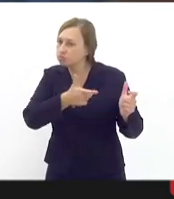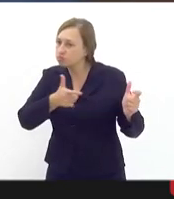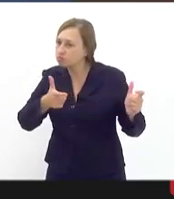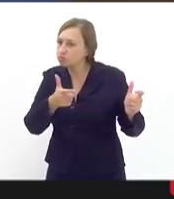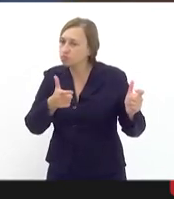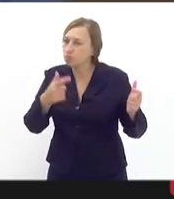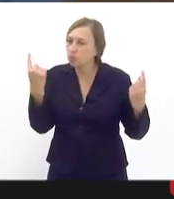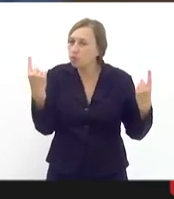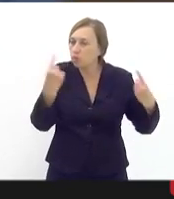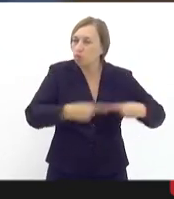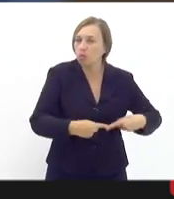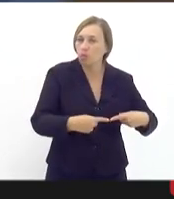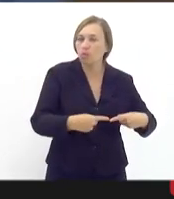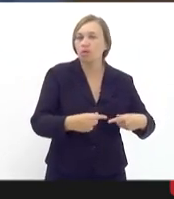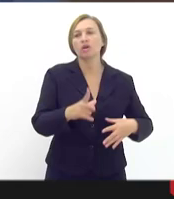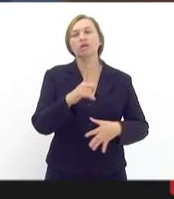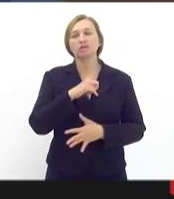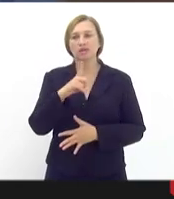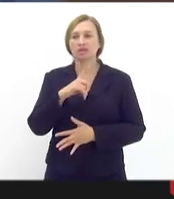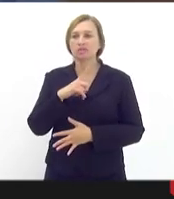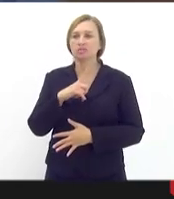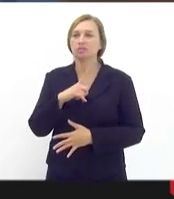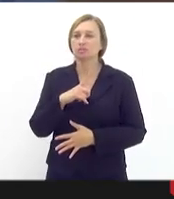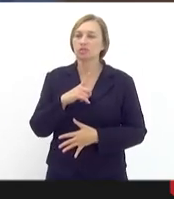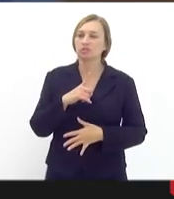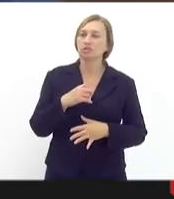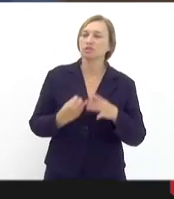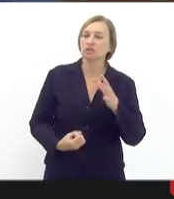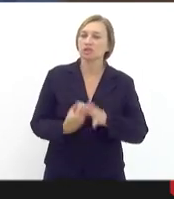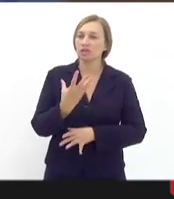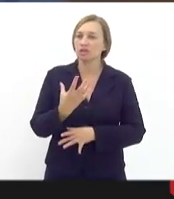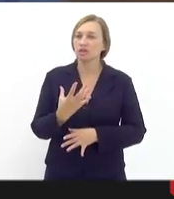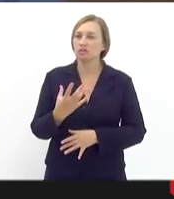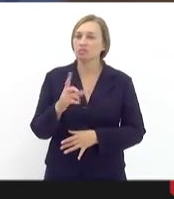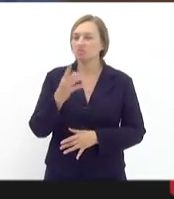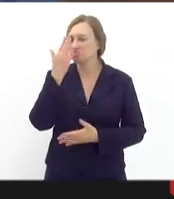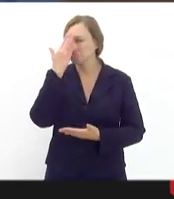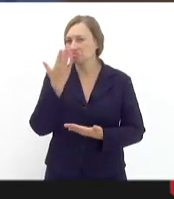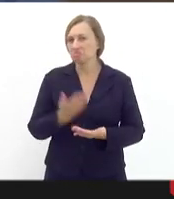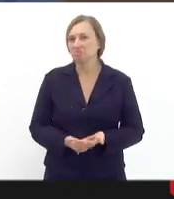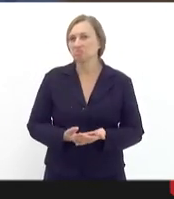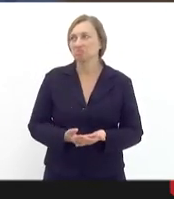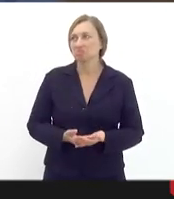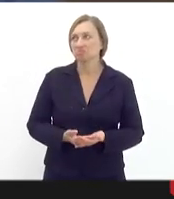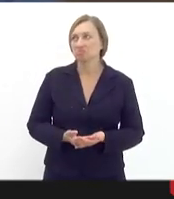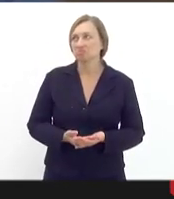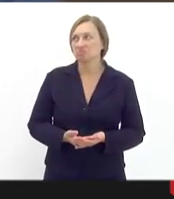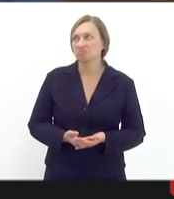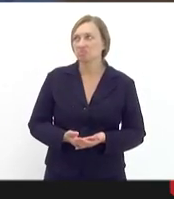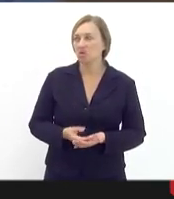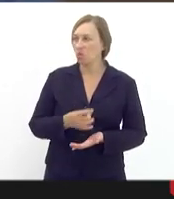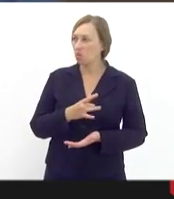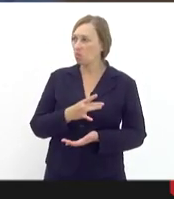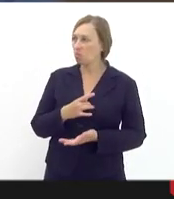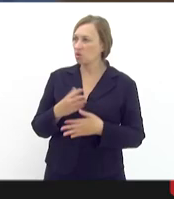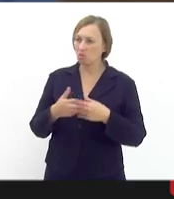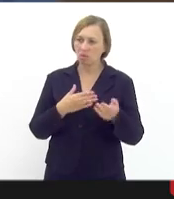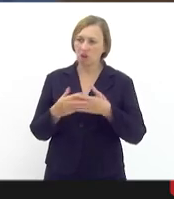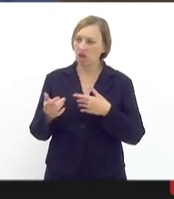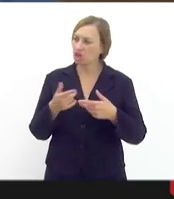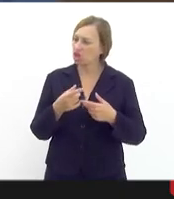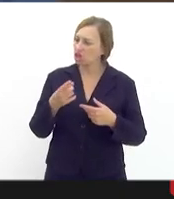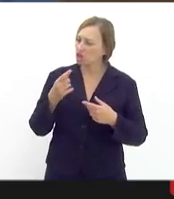esse é um desafio que nós teremos que desenvolver. Não acredito que devemos nos intimidar com qualquer tipo